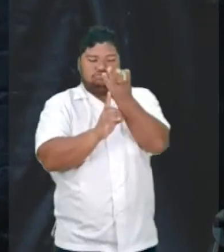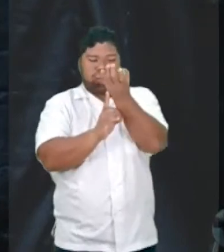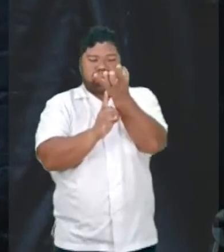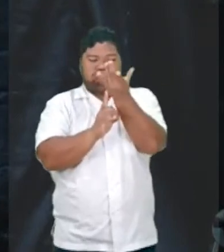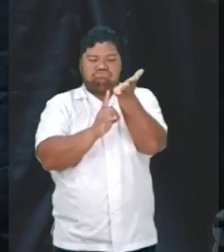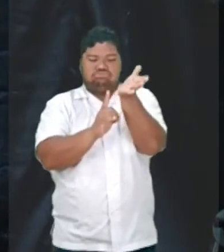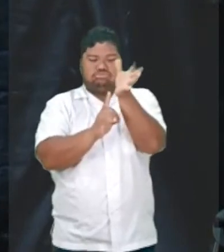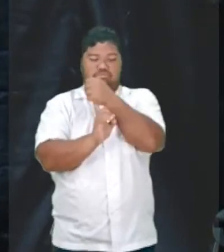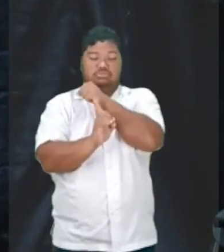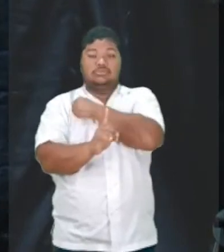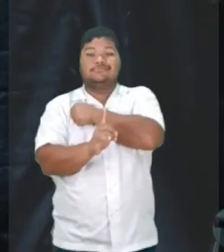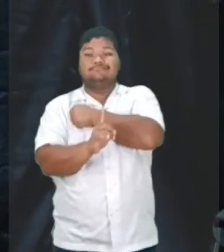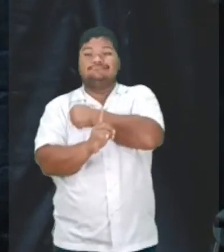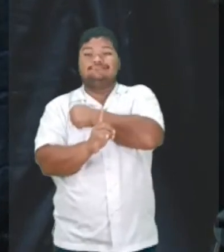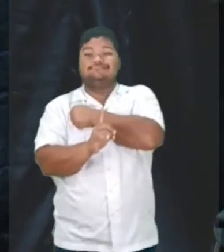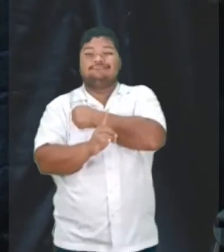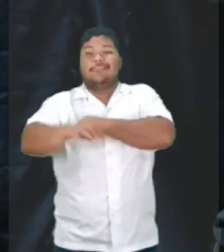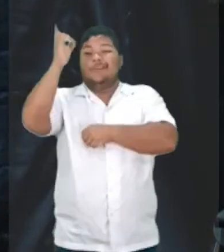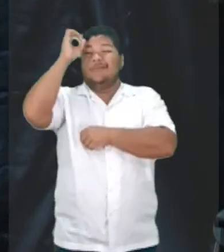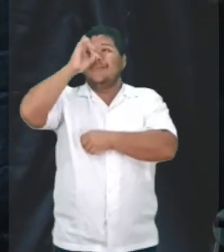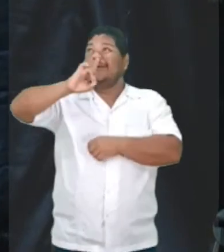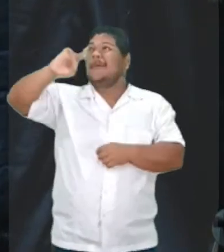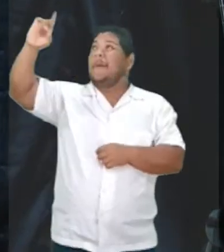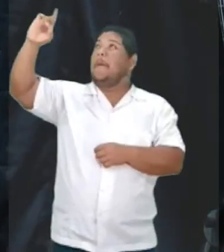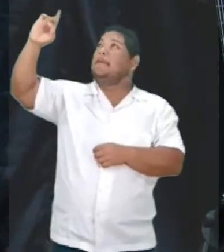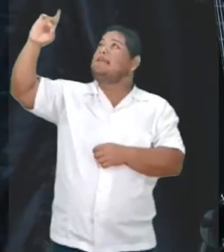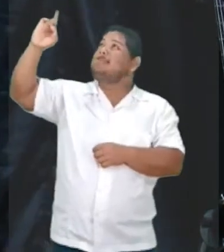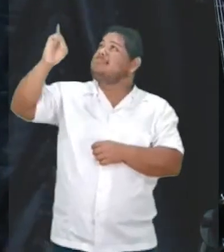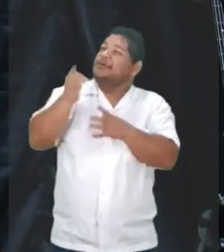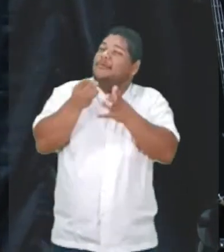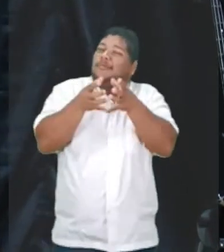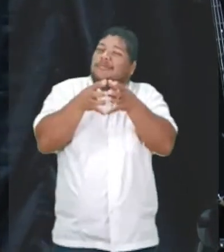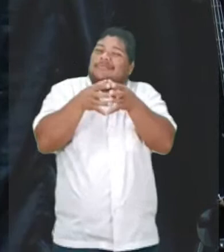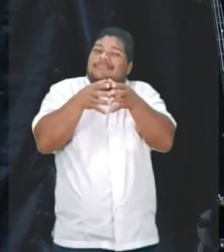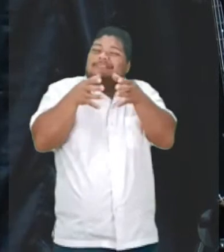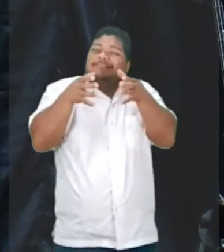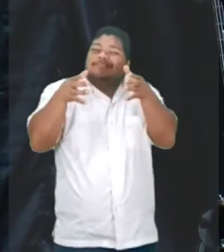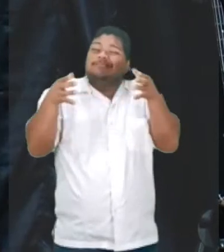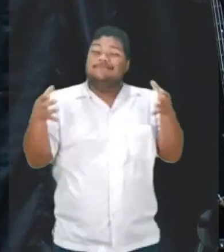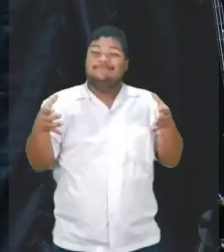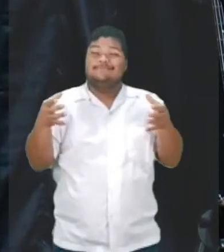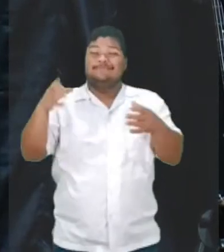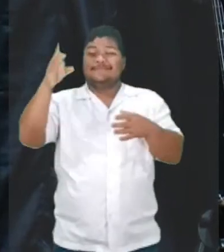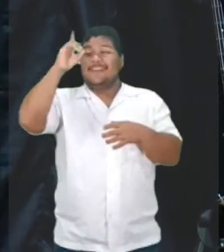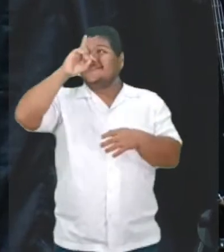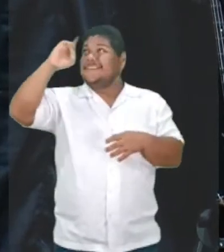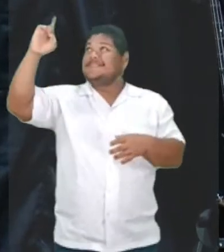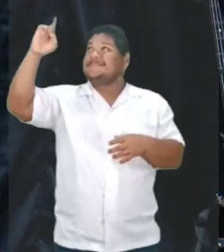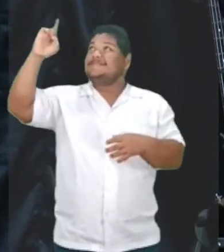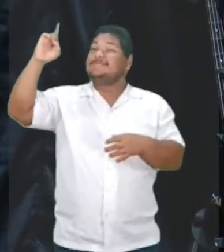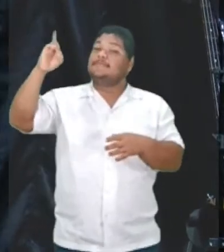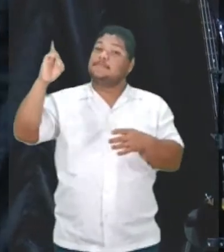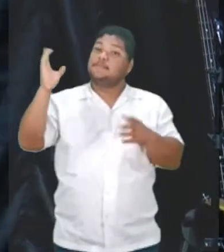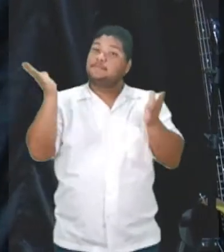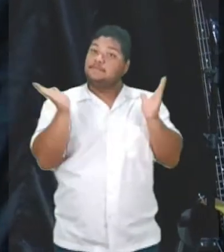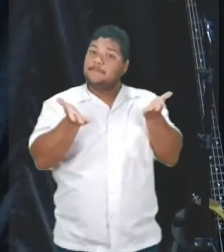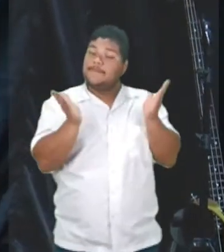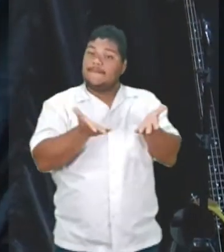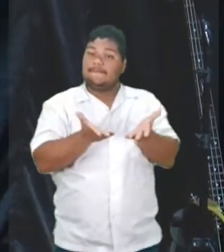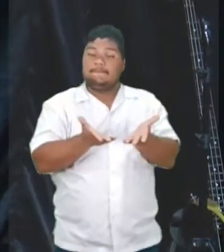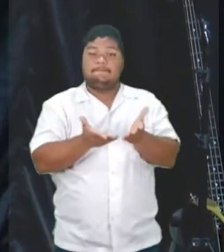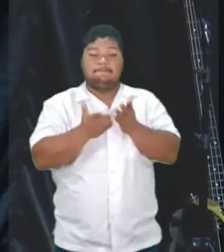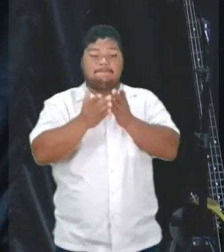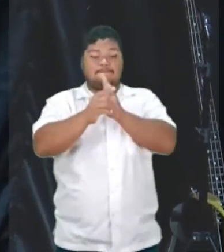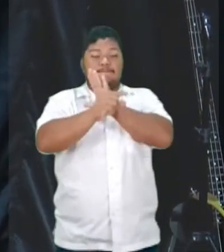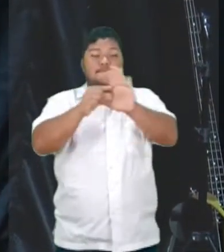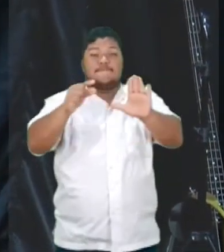do nosso Deus. Ele é um Deus grande. Ele é um Deus grande, e agora ele apresenta no verso 26, olha o que